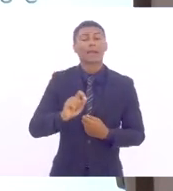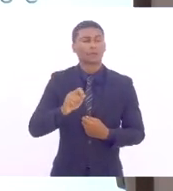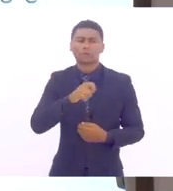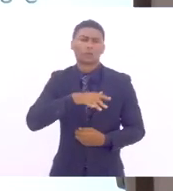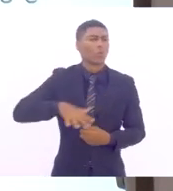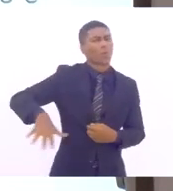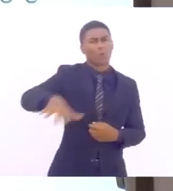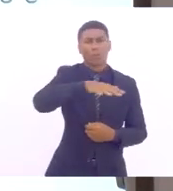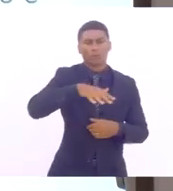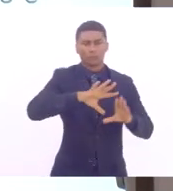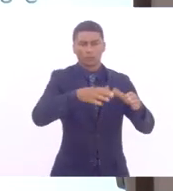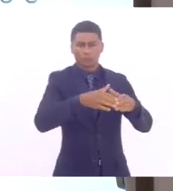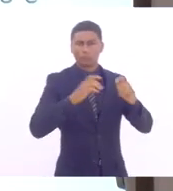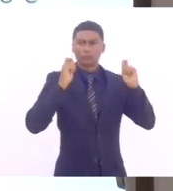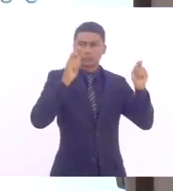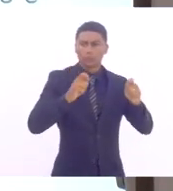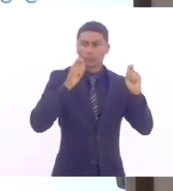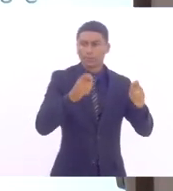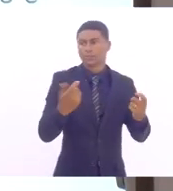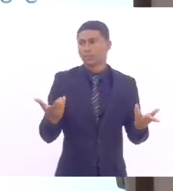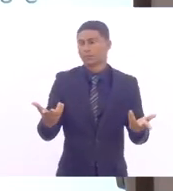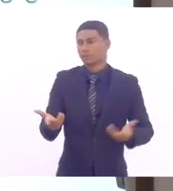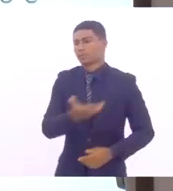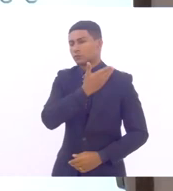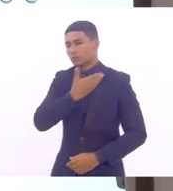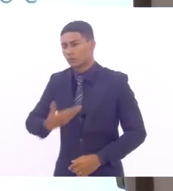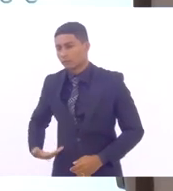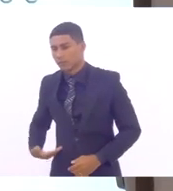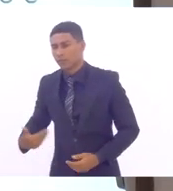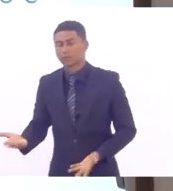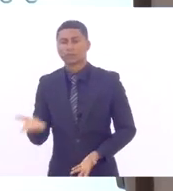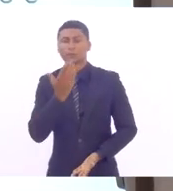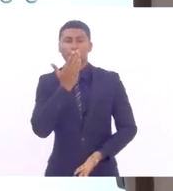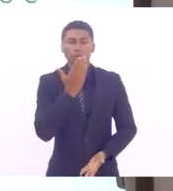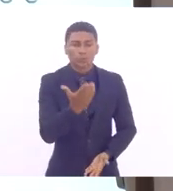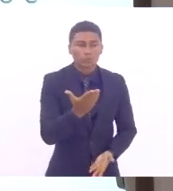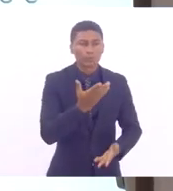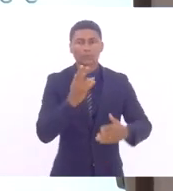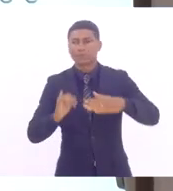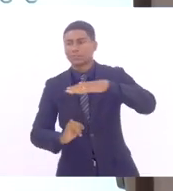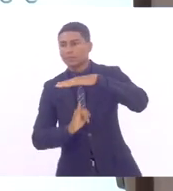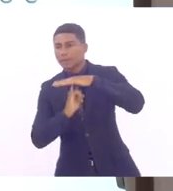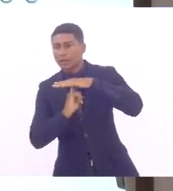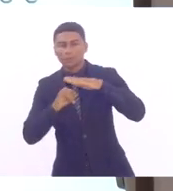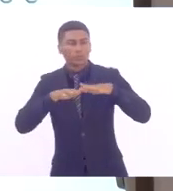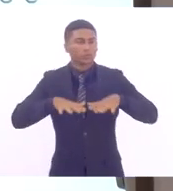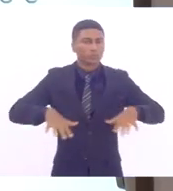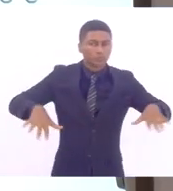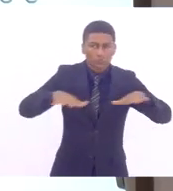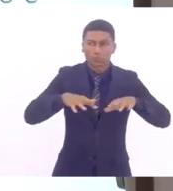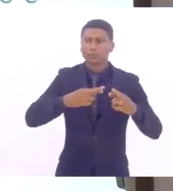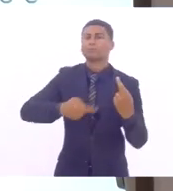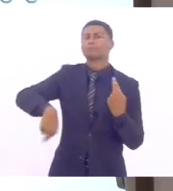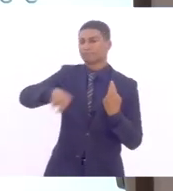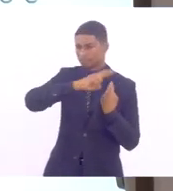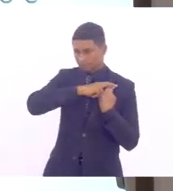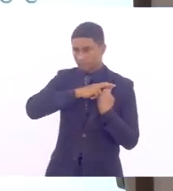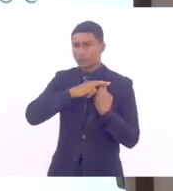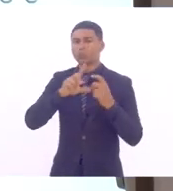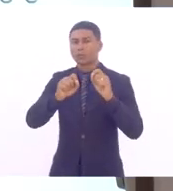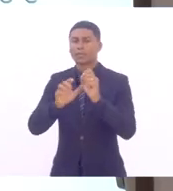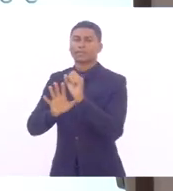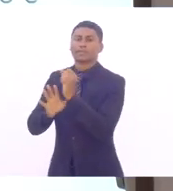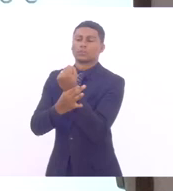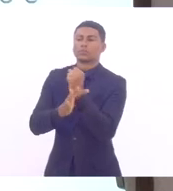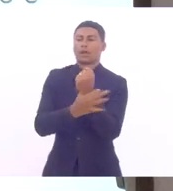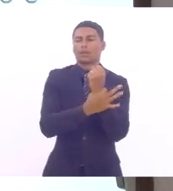ao poder público, aos clubes, às entidades organizadoras, então todos nós somos responsáveis pela segurança do